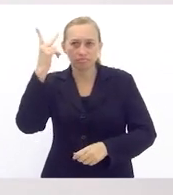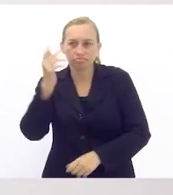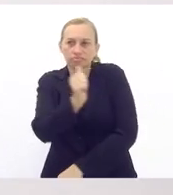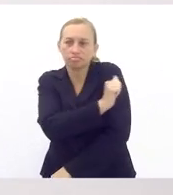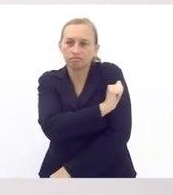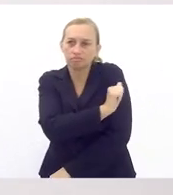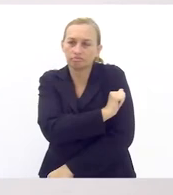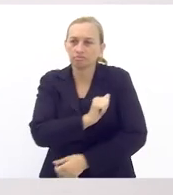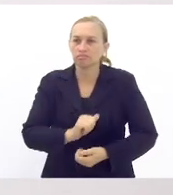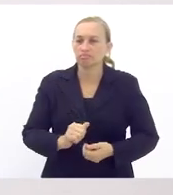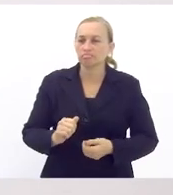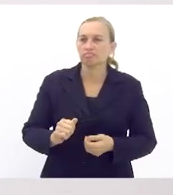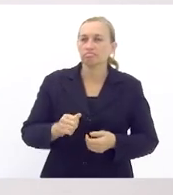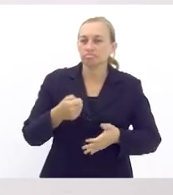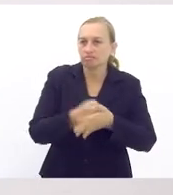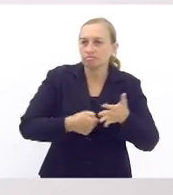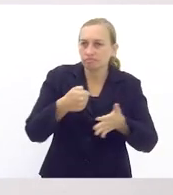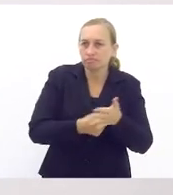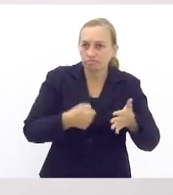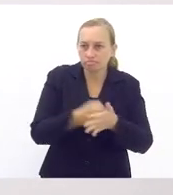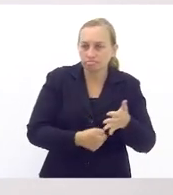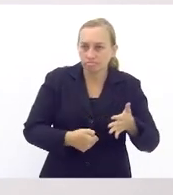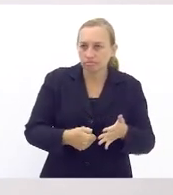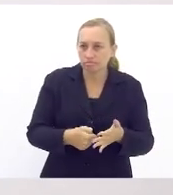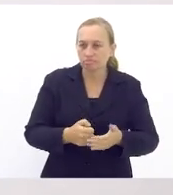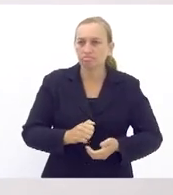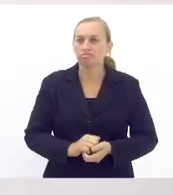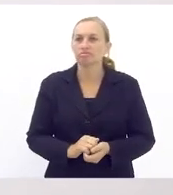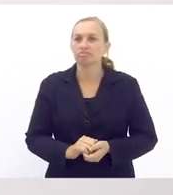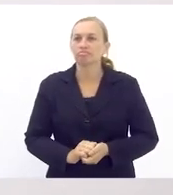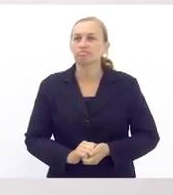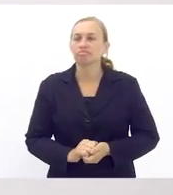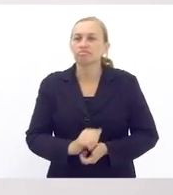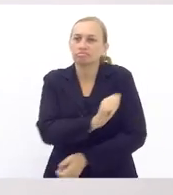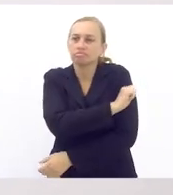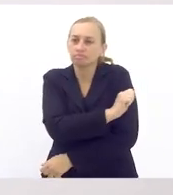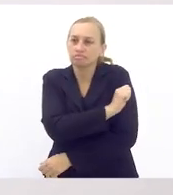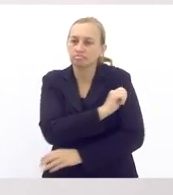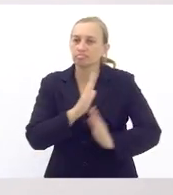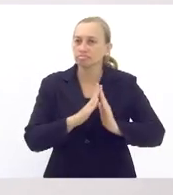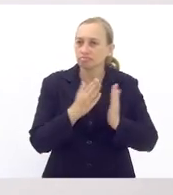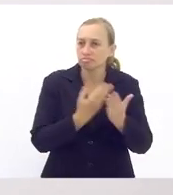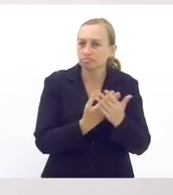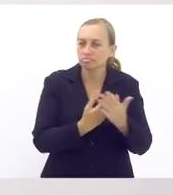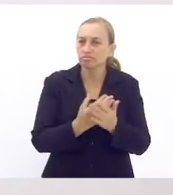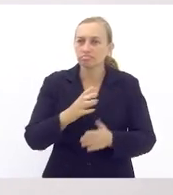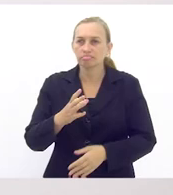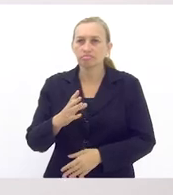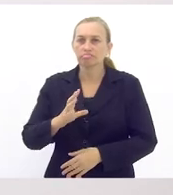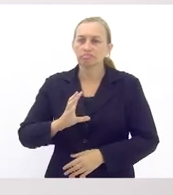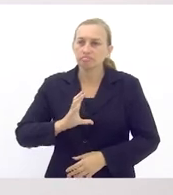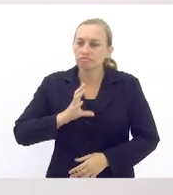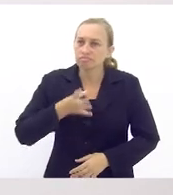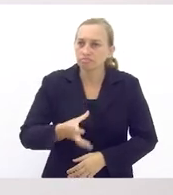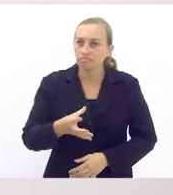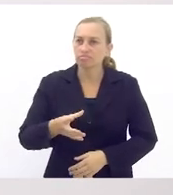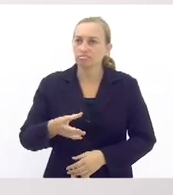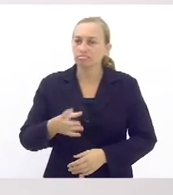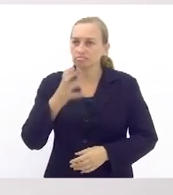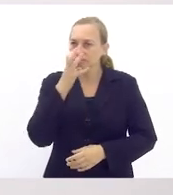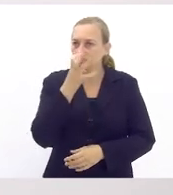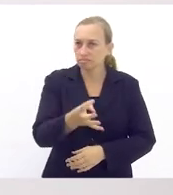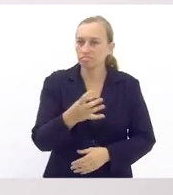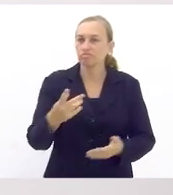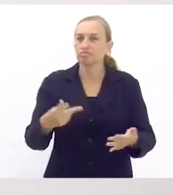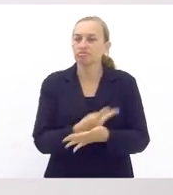resiste e juntamente com os estudantes da Martins Pena que tiveram a coragem de dizer e denunciaram que está